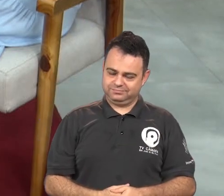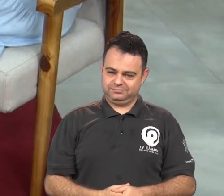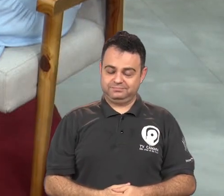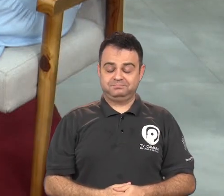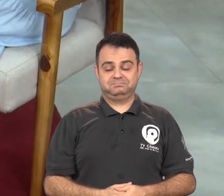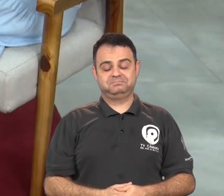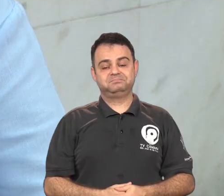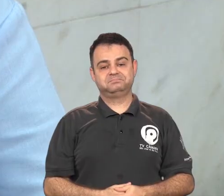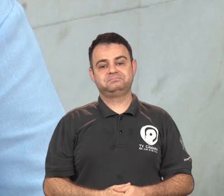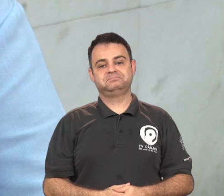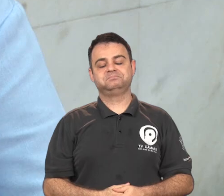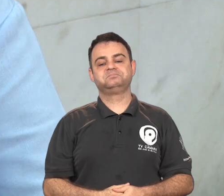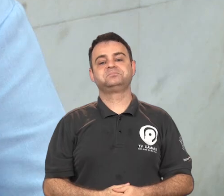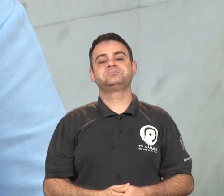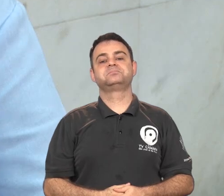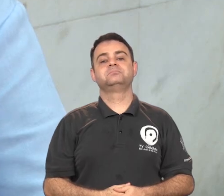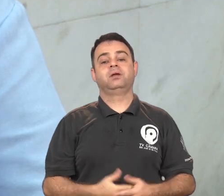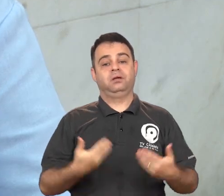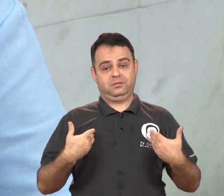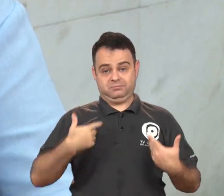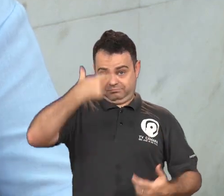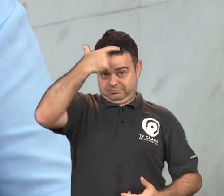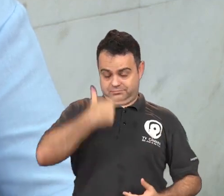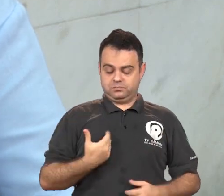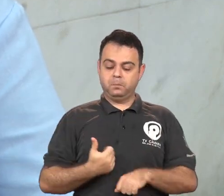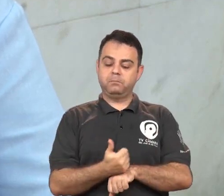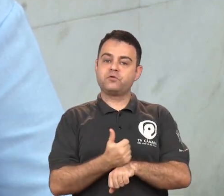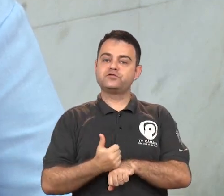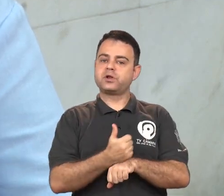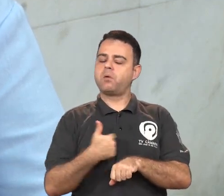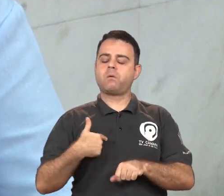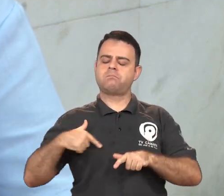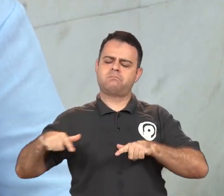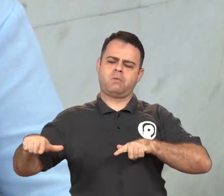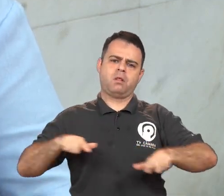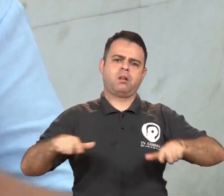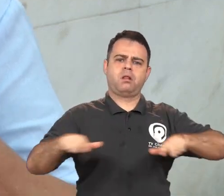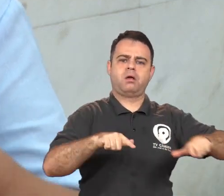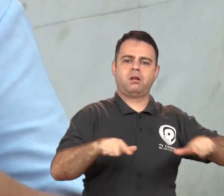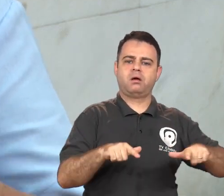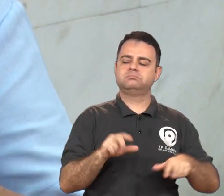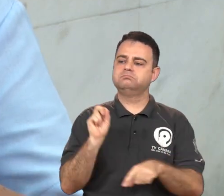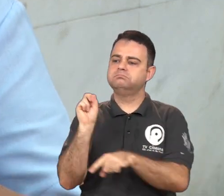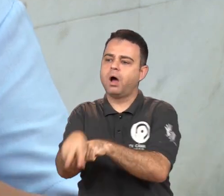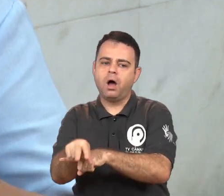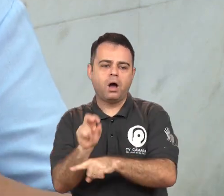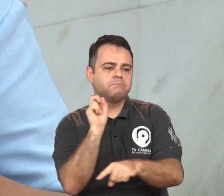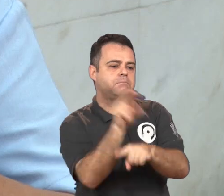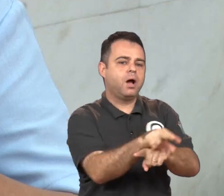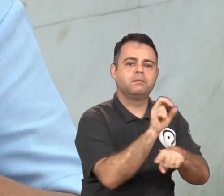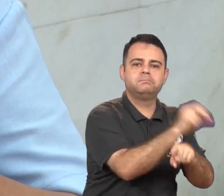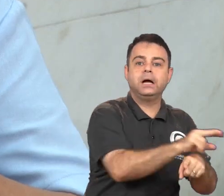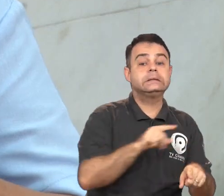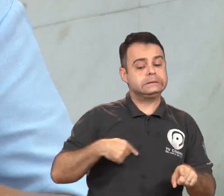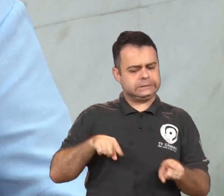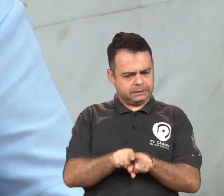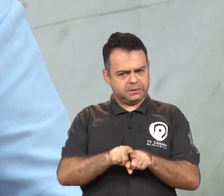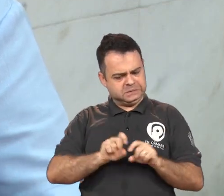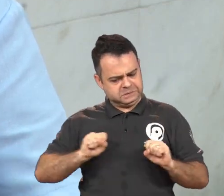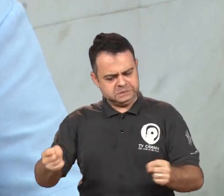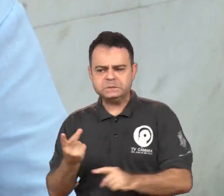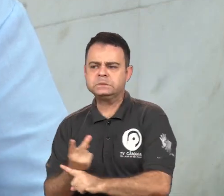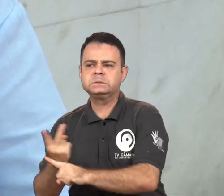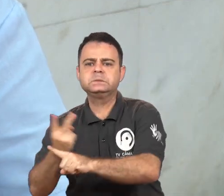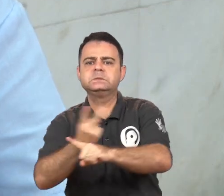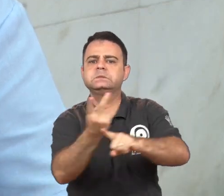eu sempre fui uma pessoa que agarrou as oportunidades e sempre buscou. A gente tem que ocupar